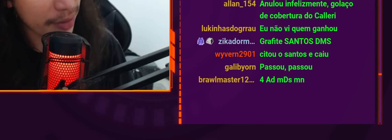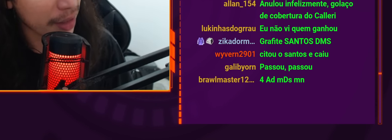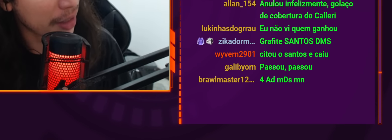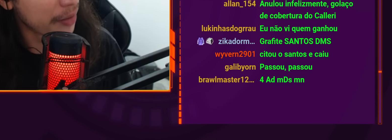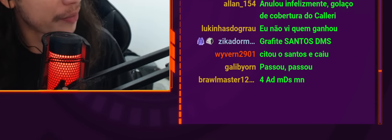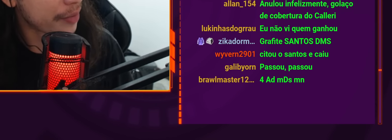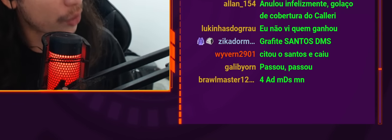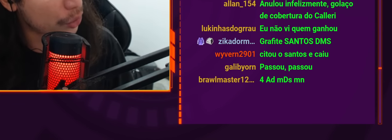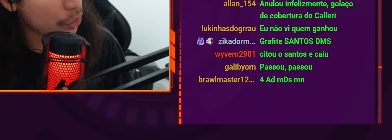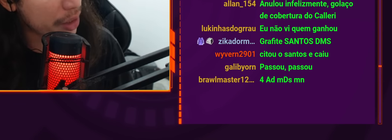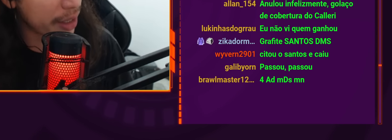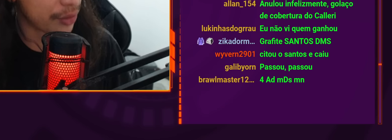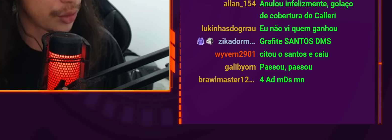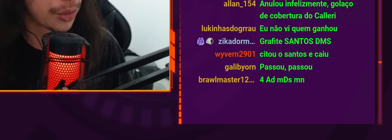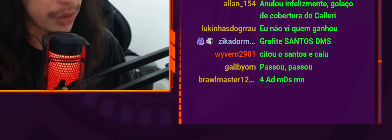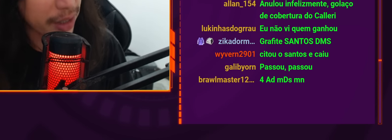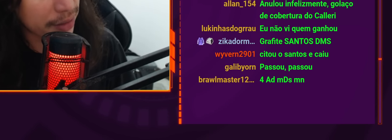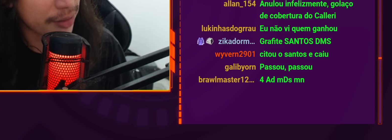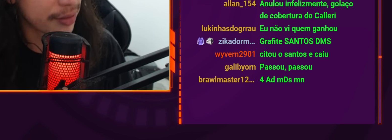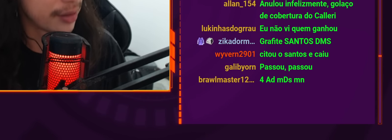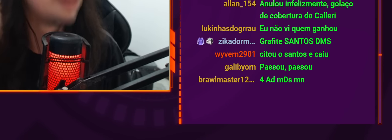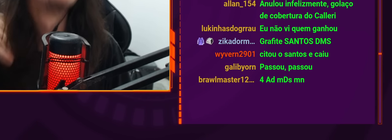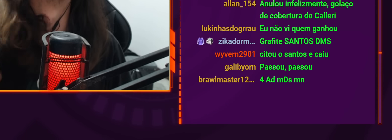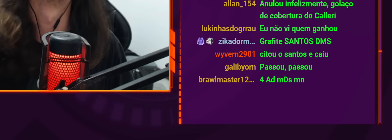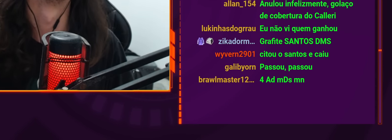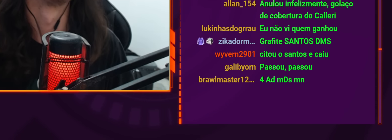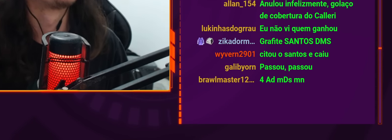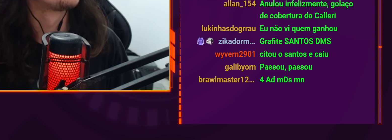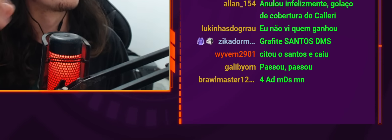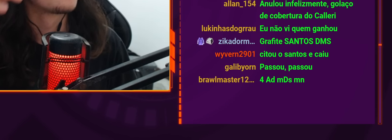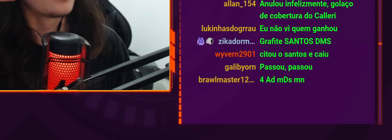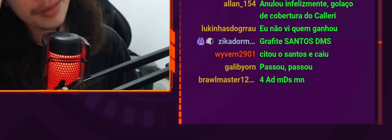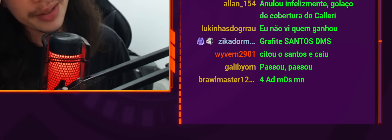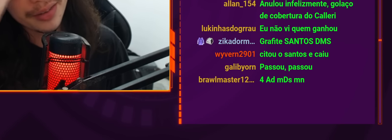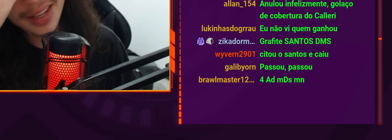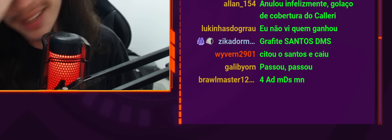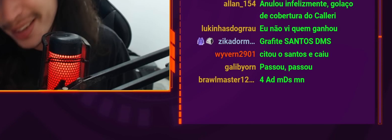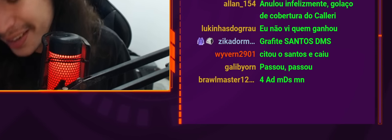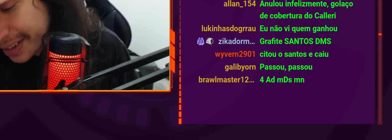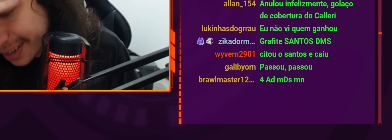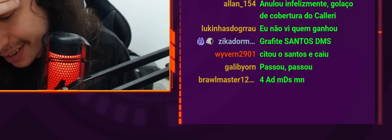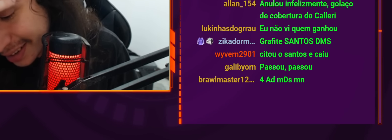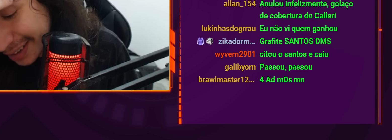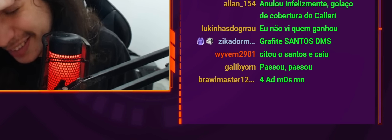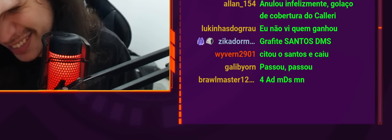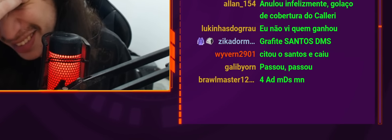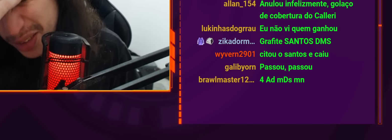São Paulo é contra quem? Contra o Goiás, Ah, ok, contra o Goiás. Mas, velho...